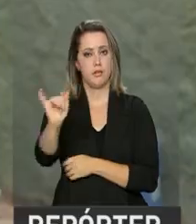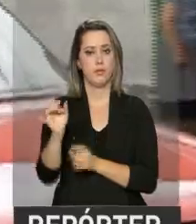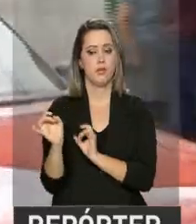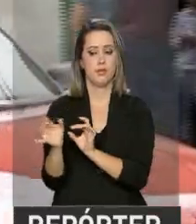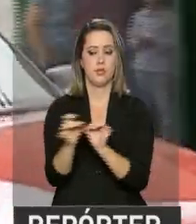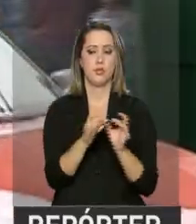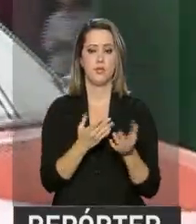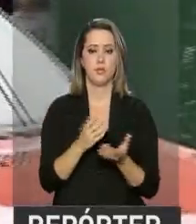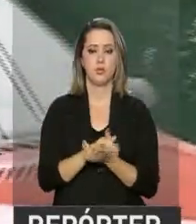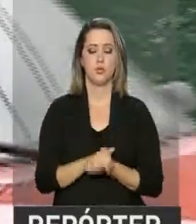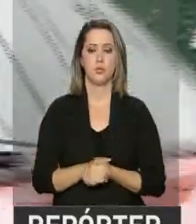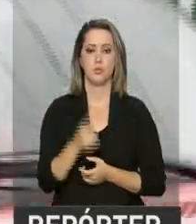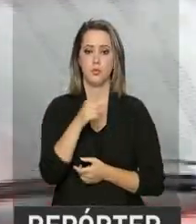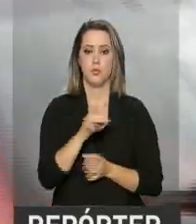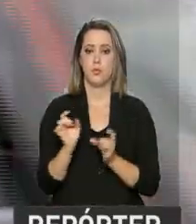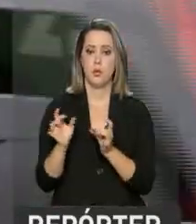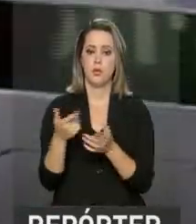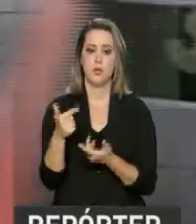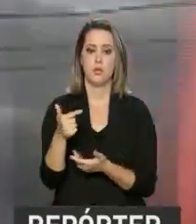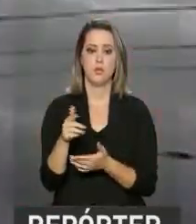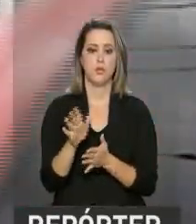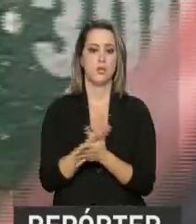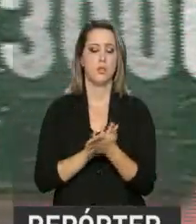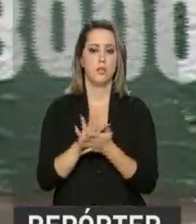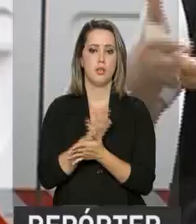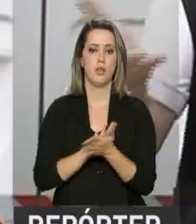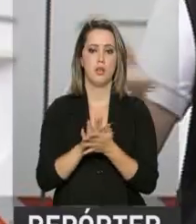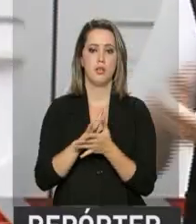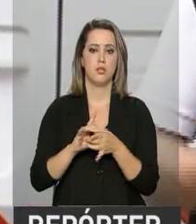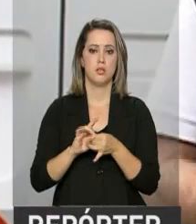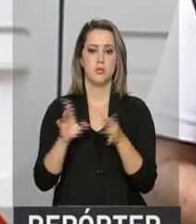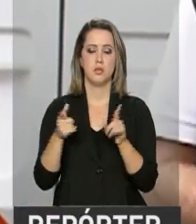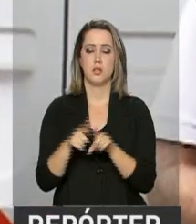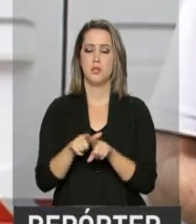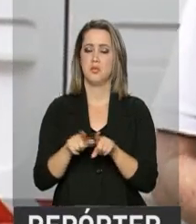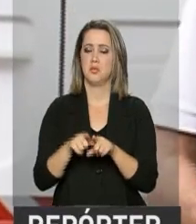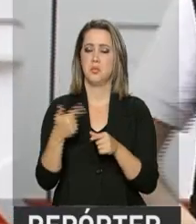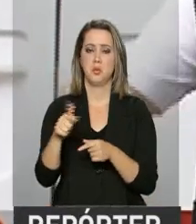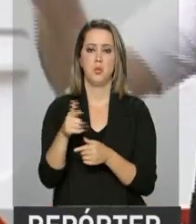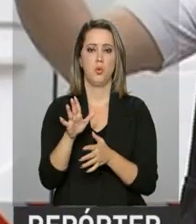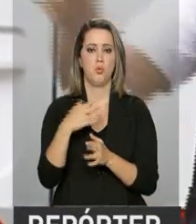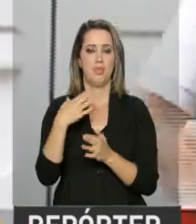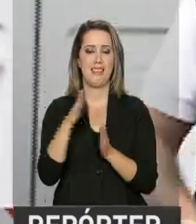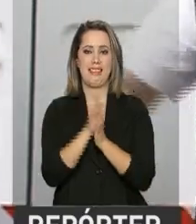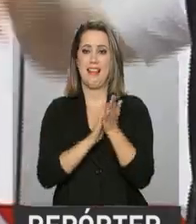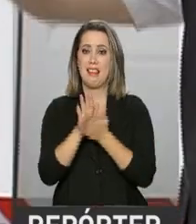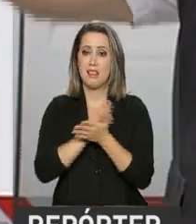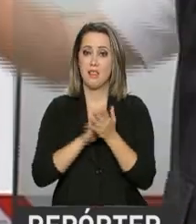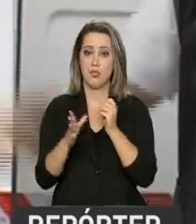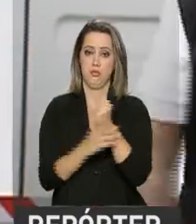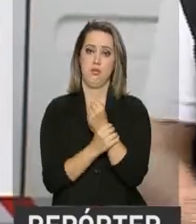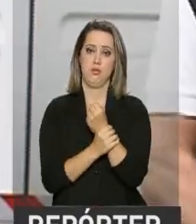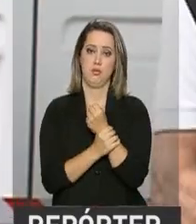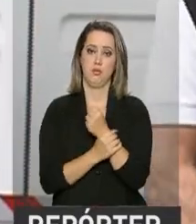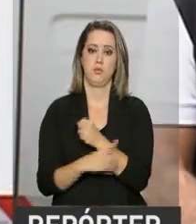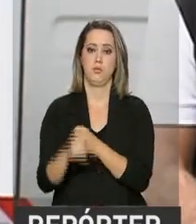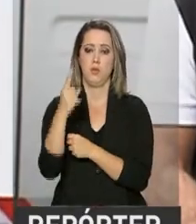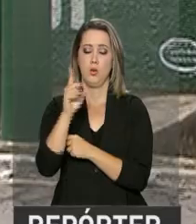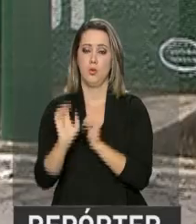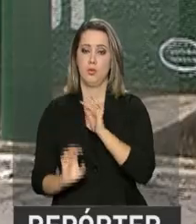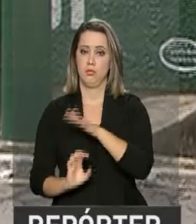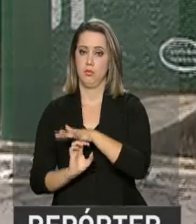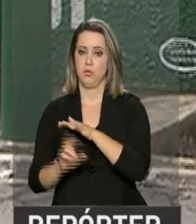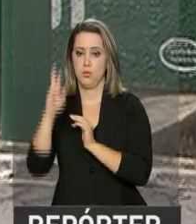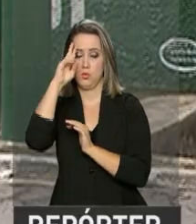consumidor a revenda fechada não tem nenhuma licença e também não segue nenhuma Norma de segurança segundo um dos sócios a